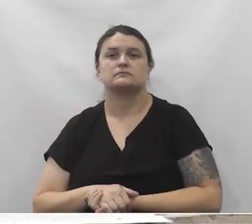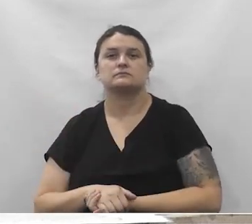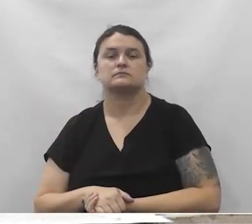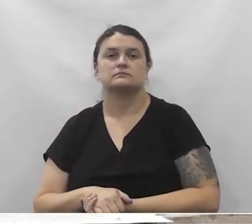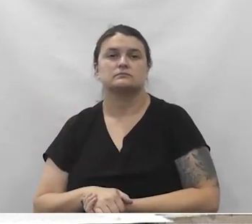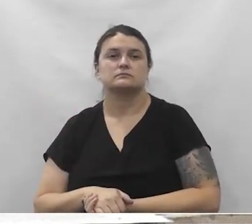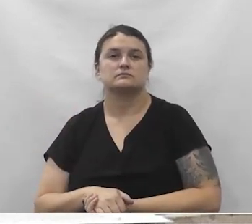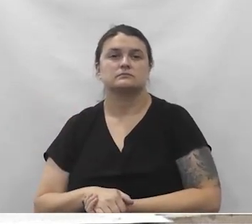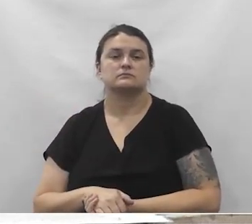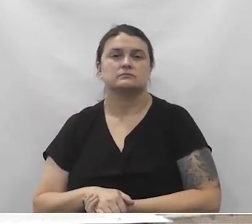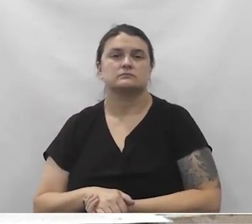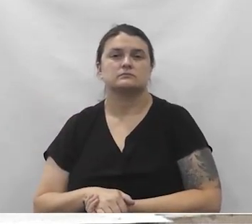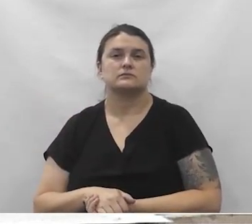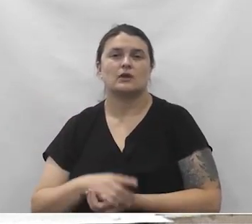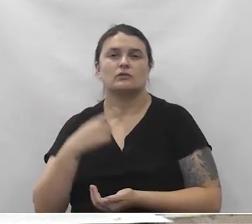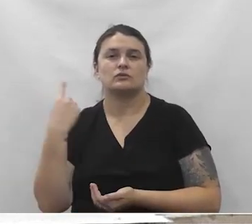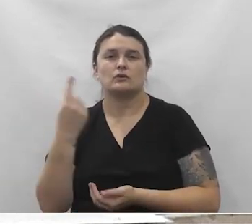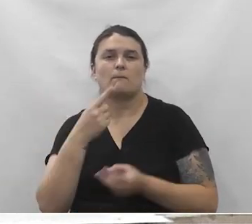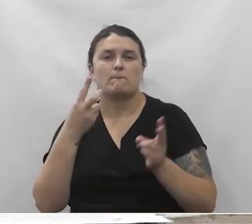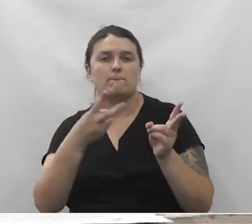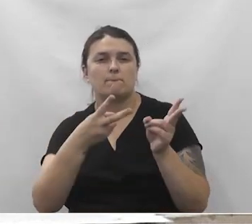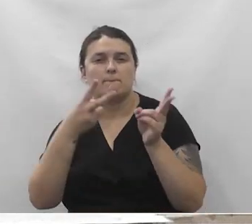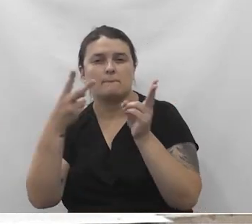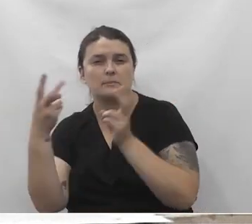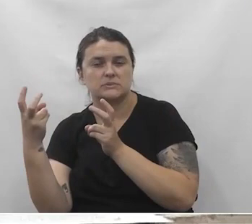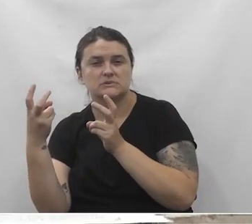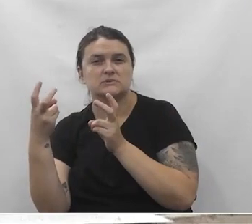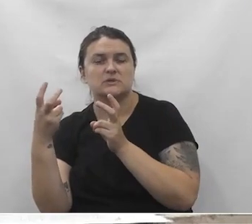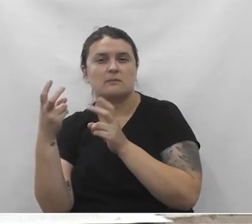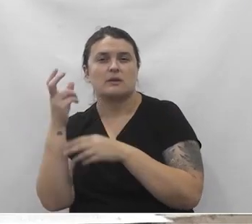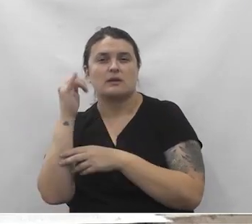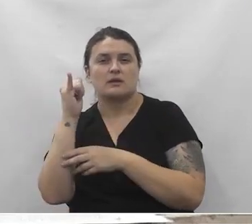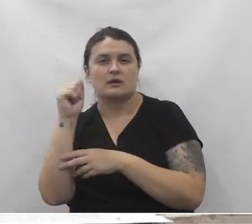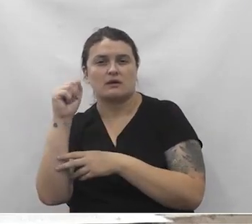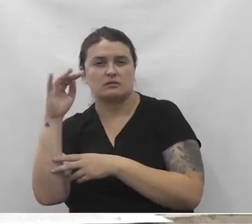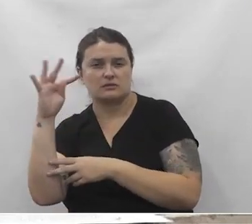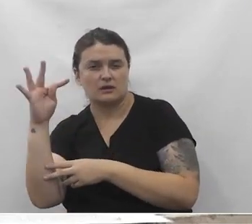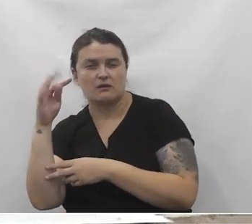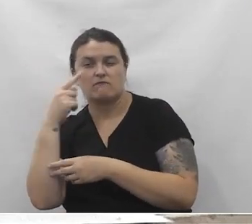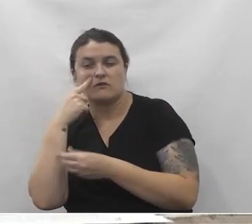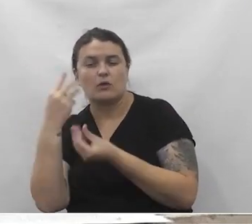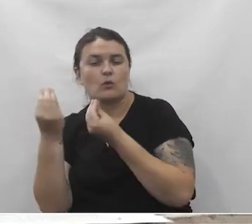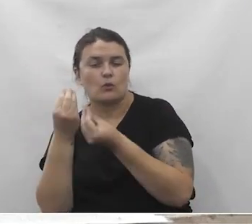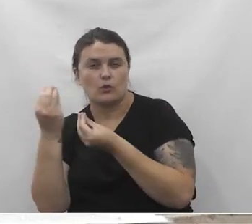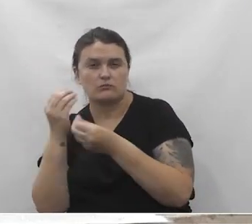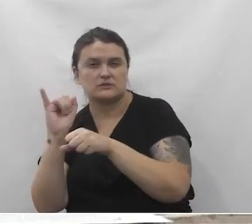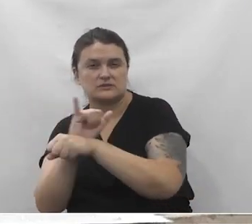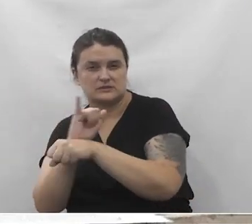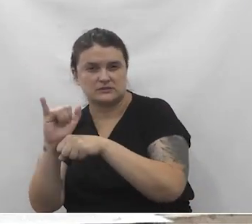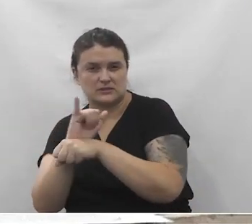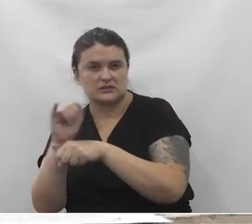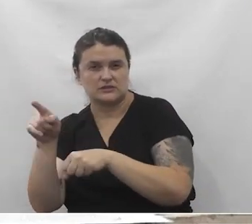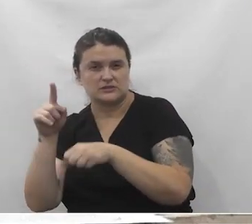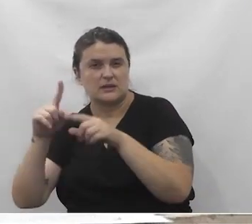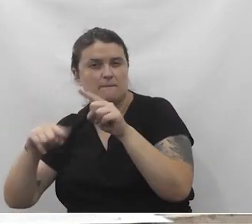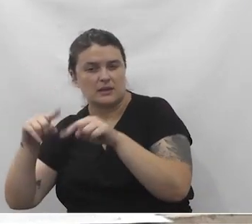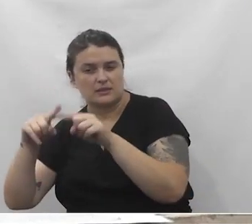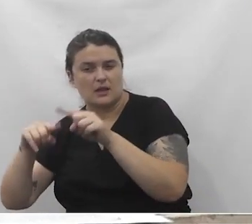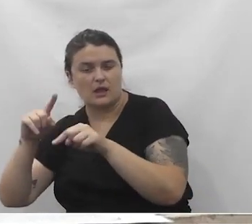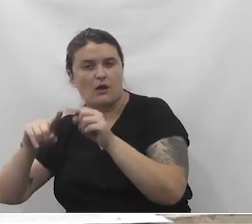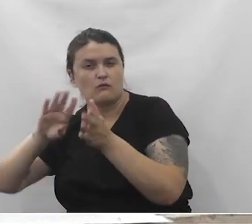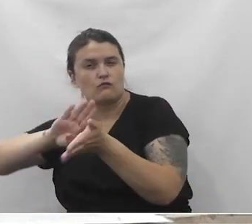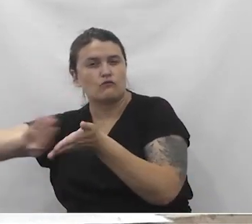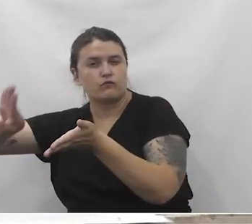Avenida Iguaçu a gente tá vendo aí através do iat alguma coisa nesse sentido para esse material que tá sendo